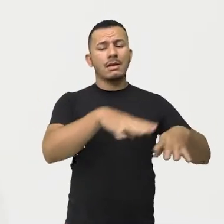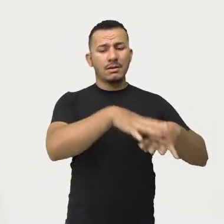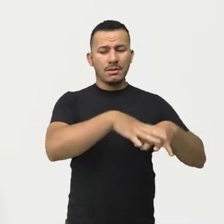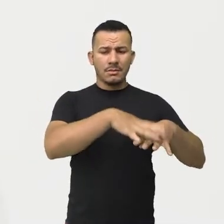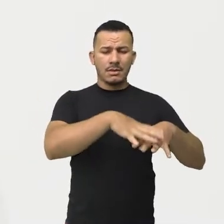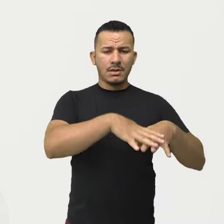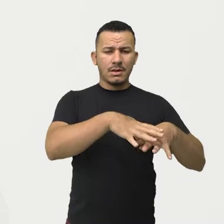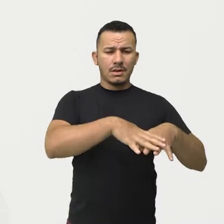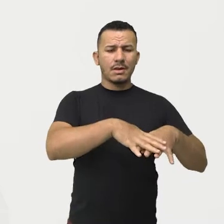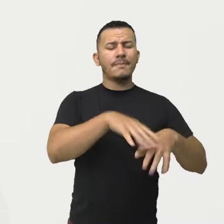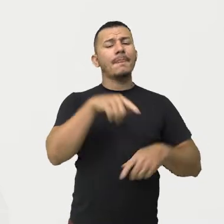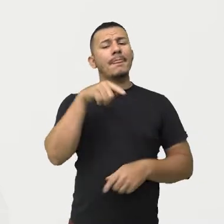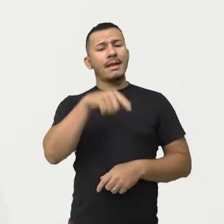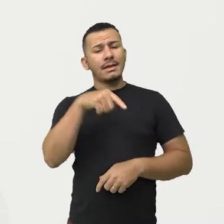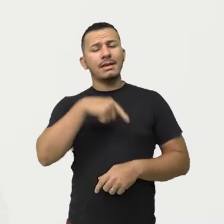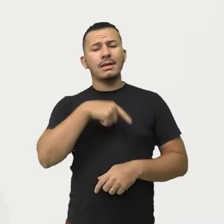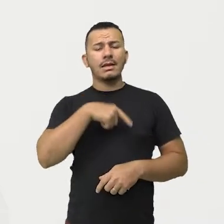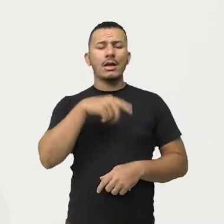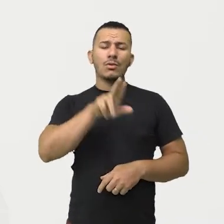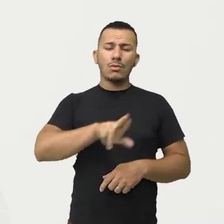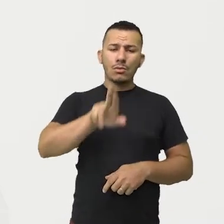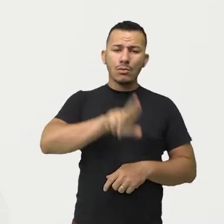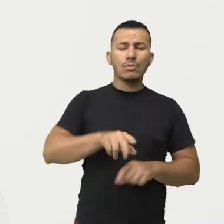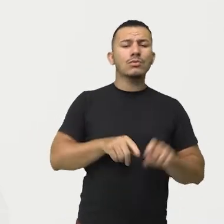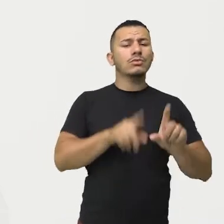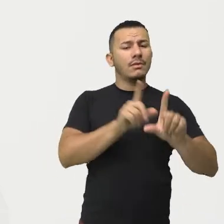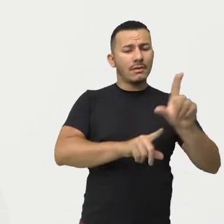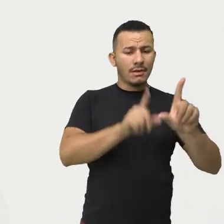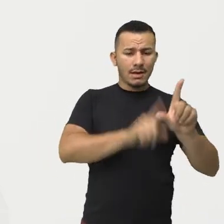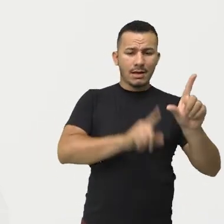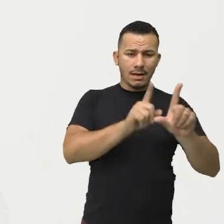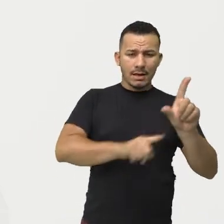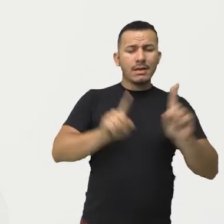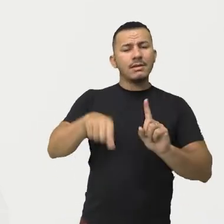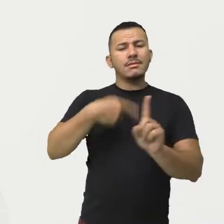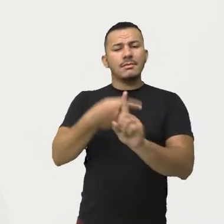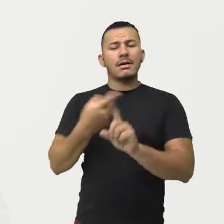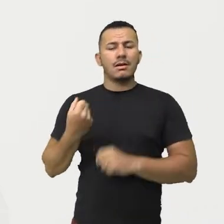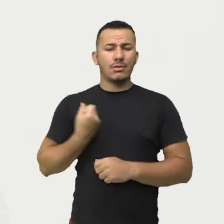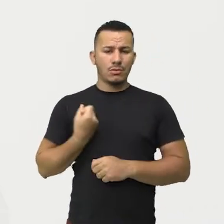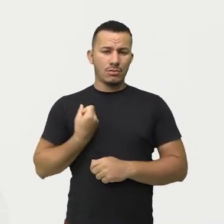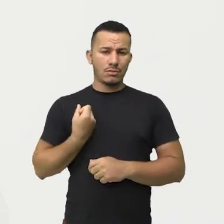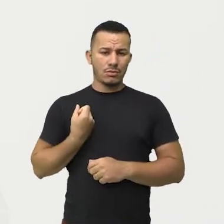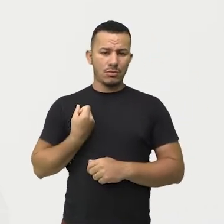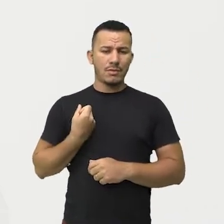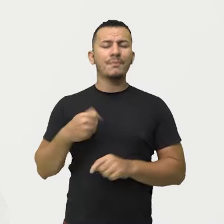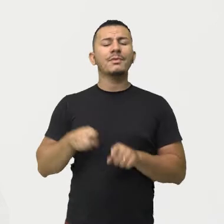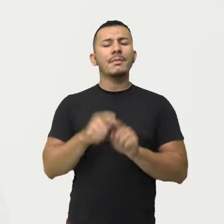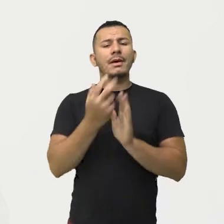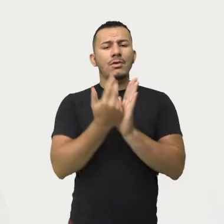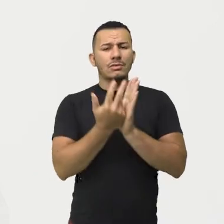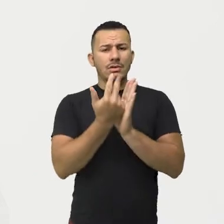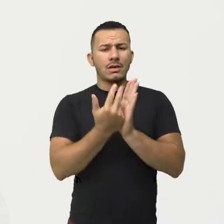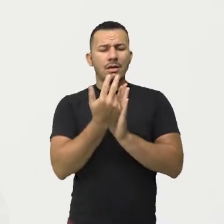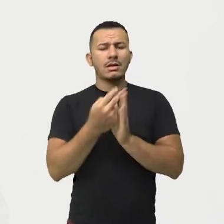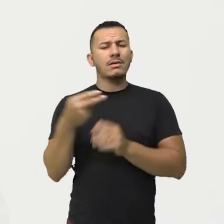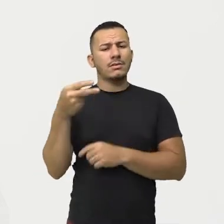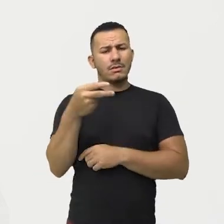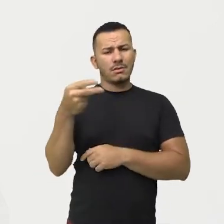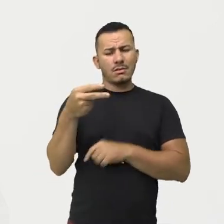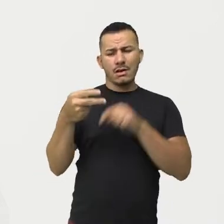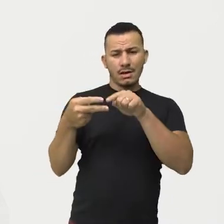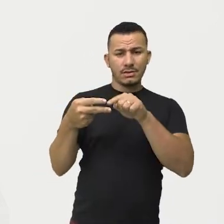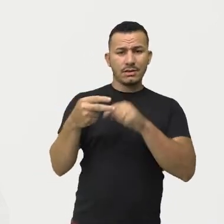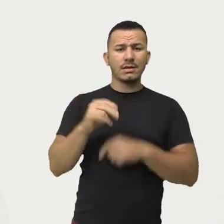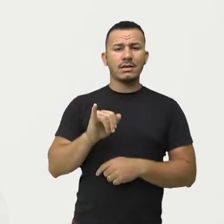matemáticas em que aparecem letras e números e o sinal da igualdade.